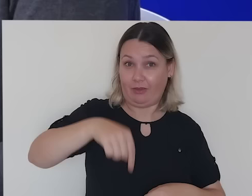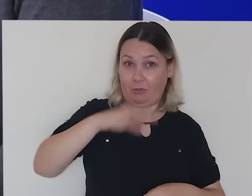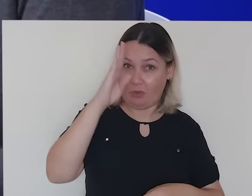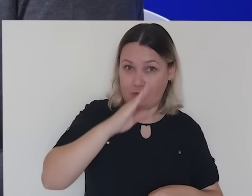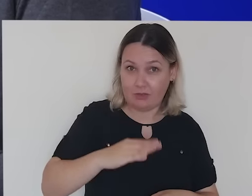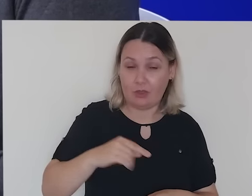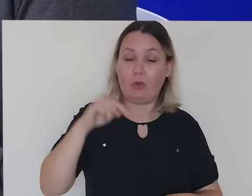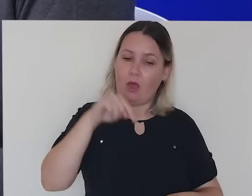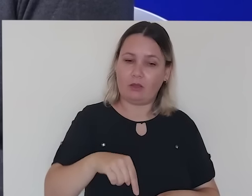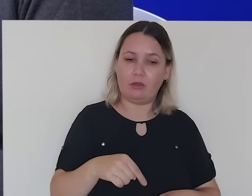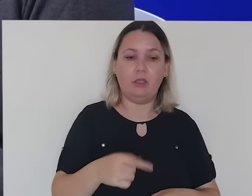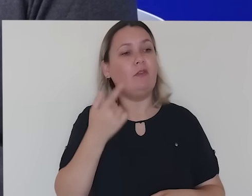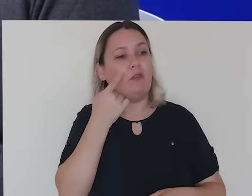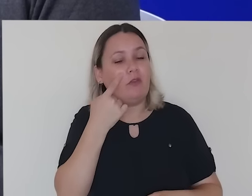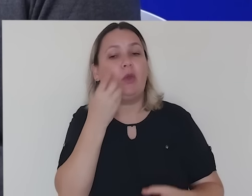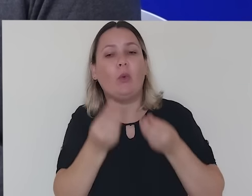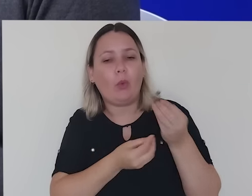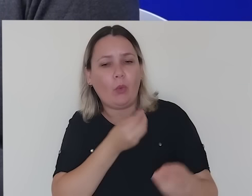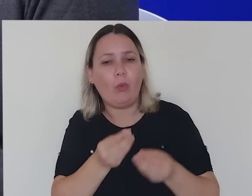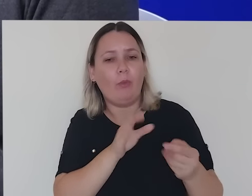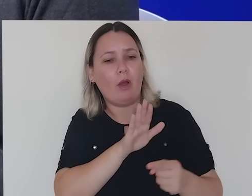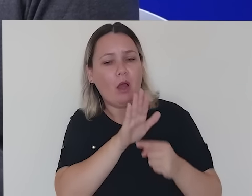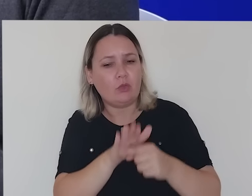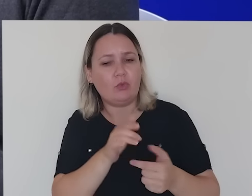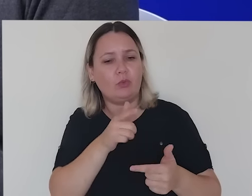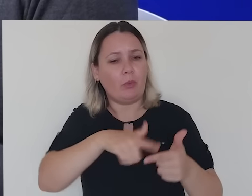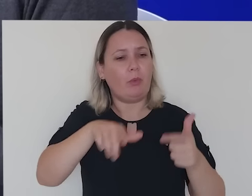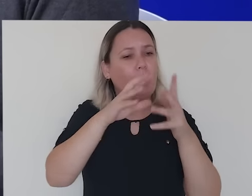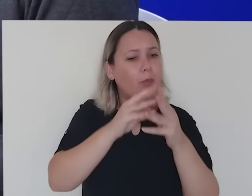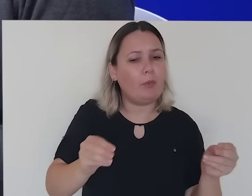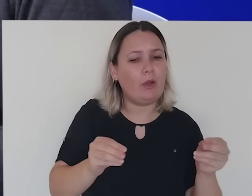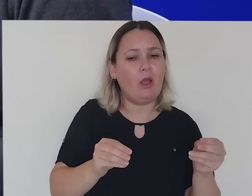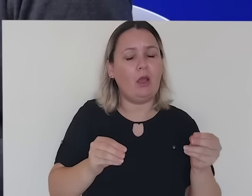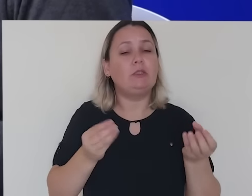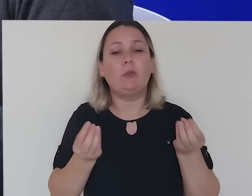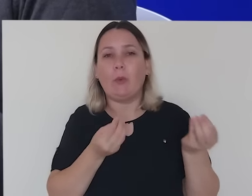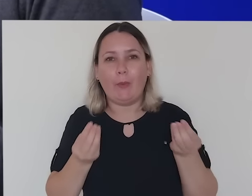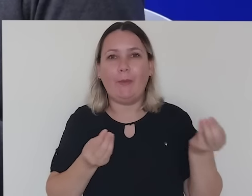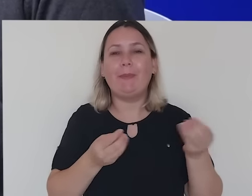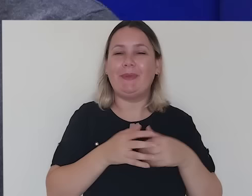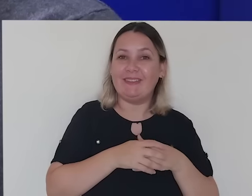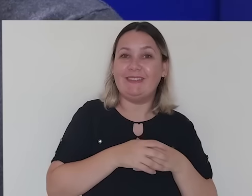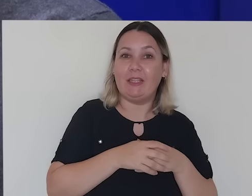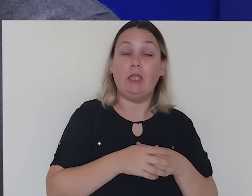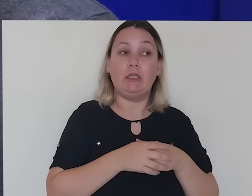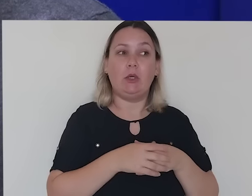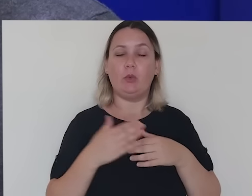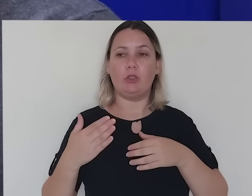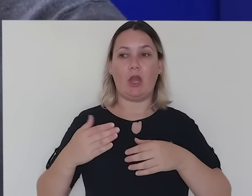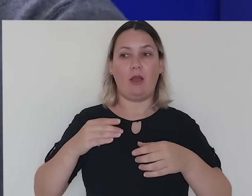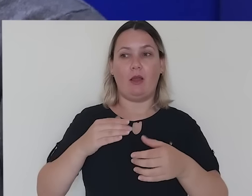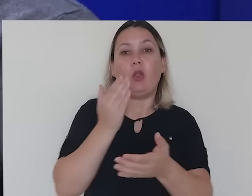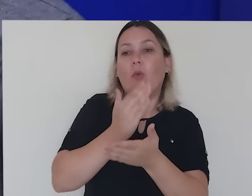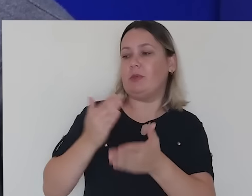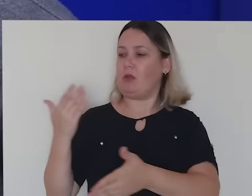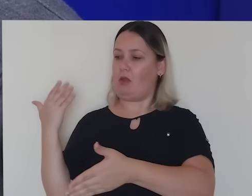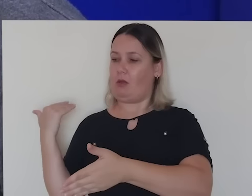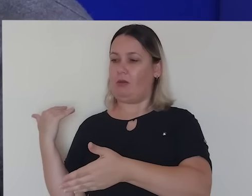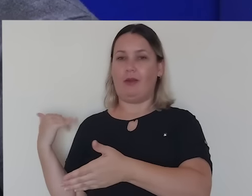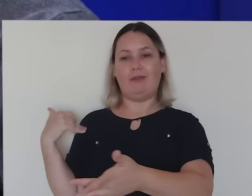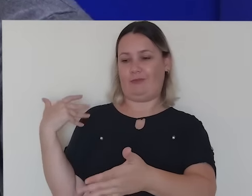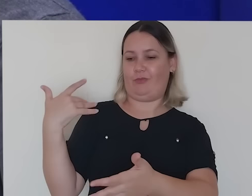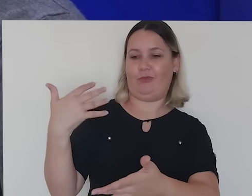tem um desafio diferente né então tem eh dentro dessa história da cadeia do consumidor de você não adianta eu forçar um produto